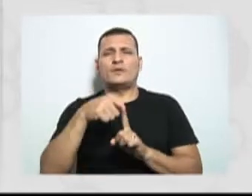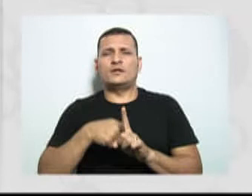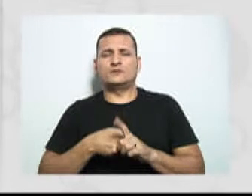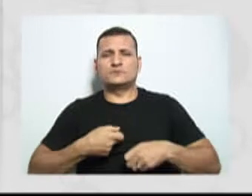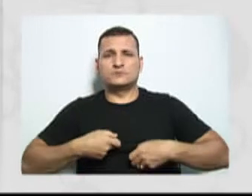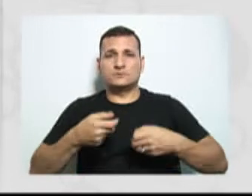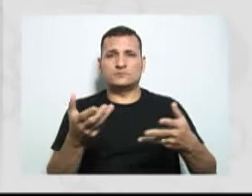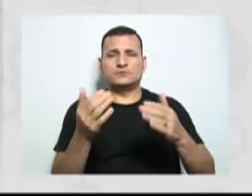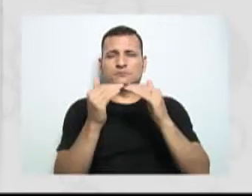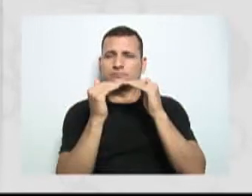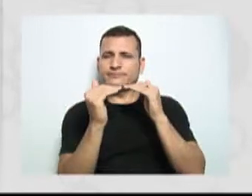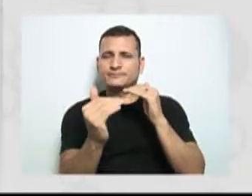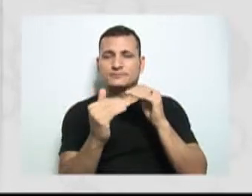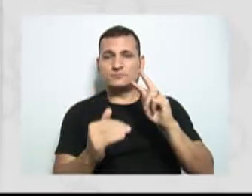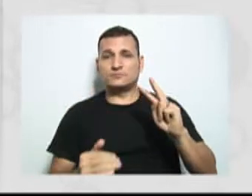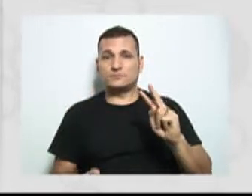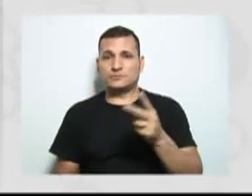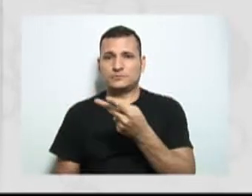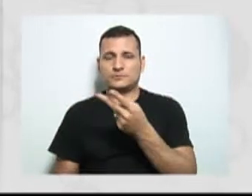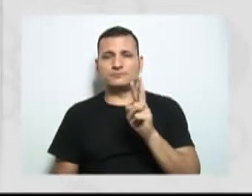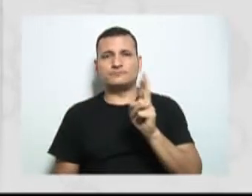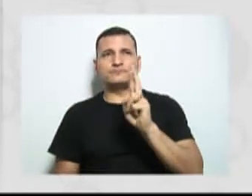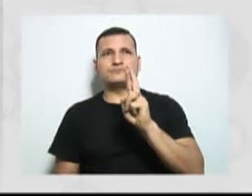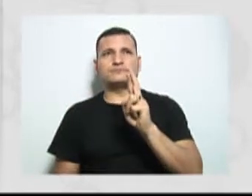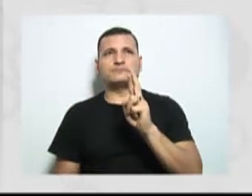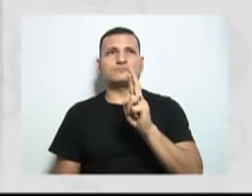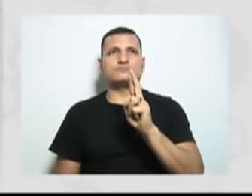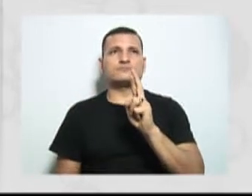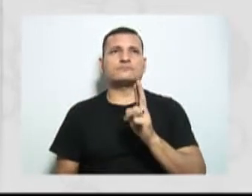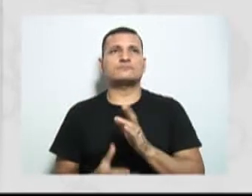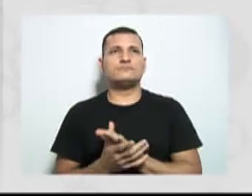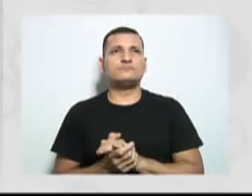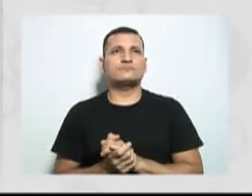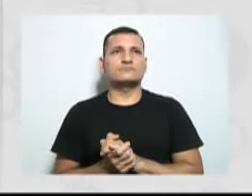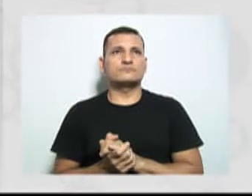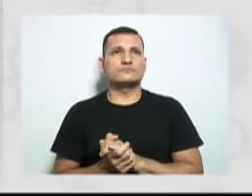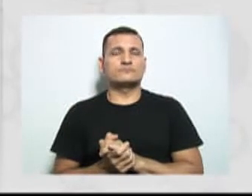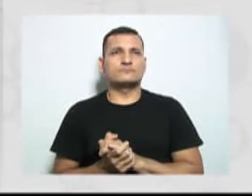de R$2.000. Então aqui nós temos quanto?